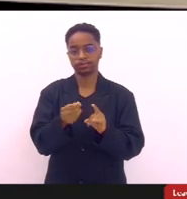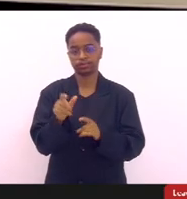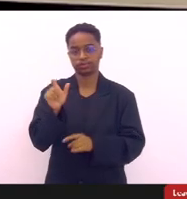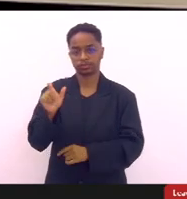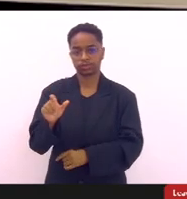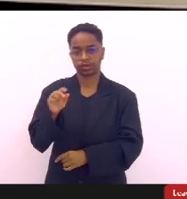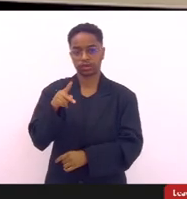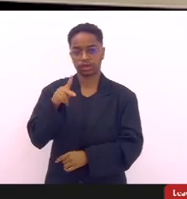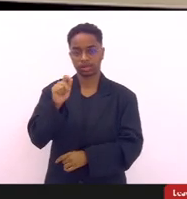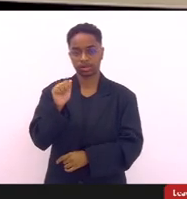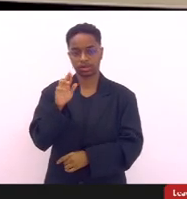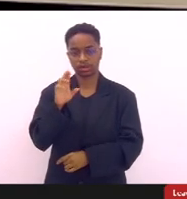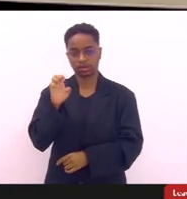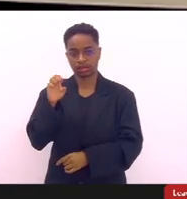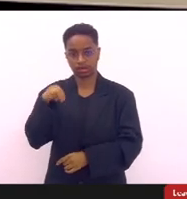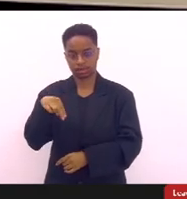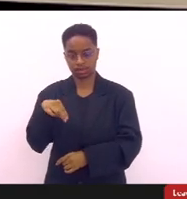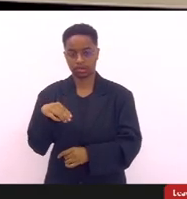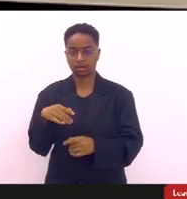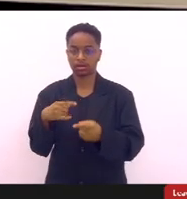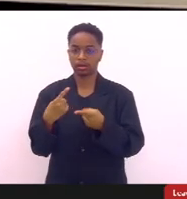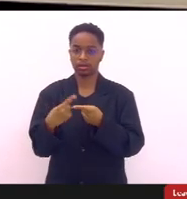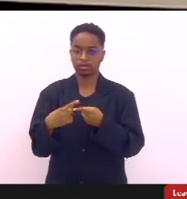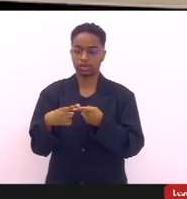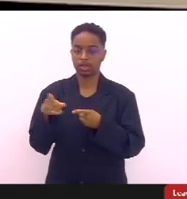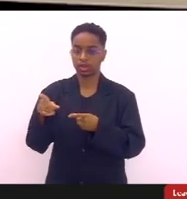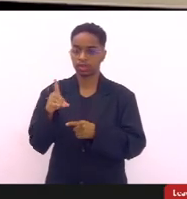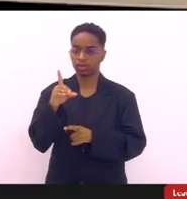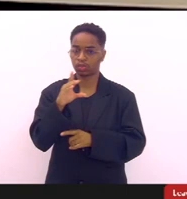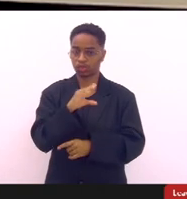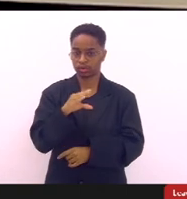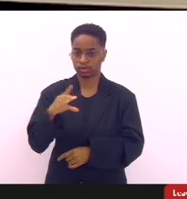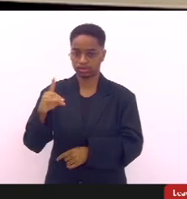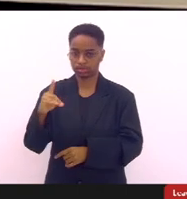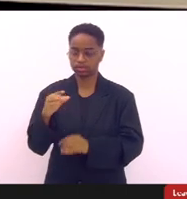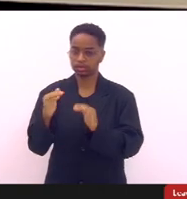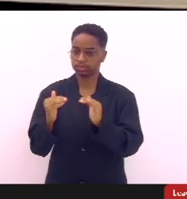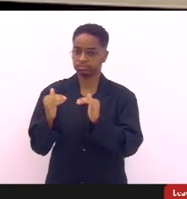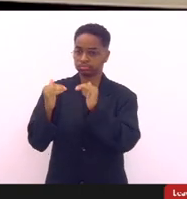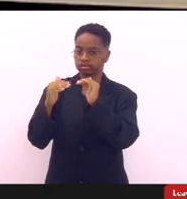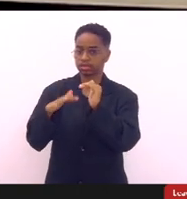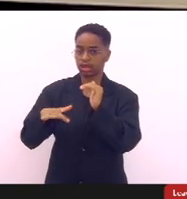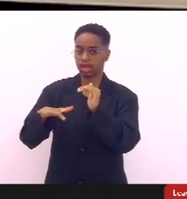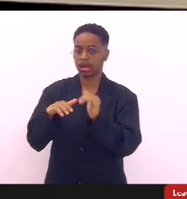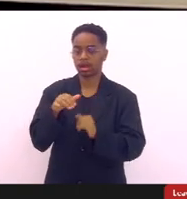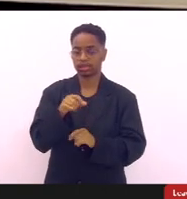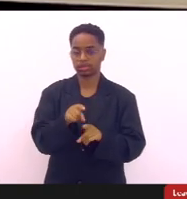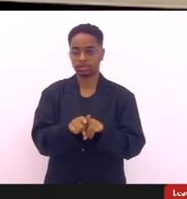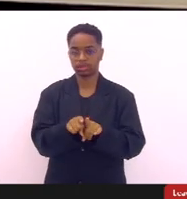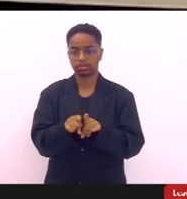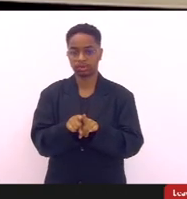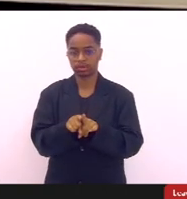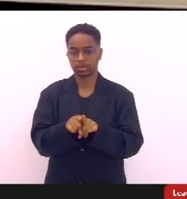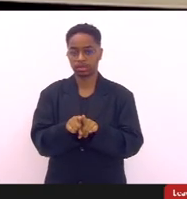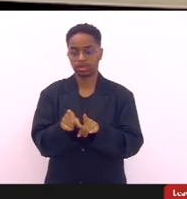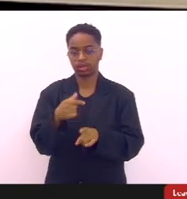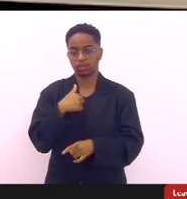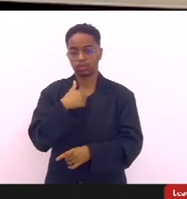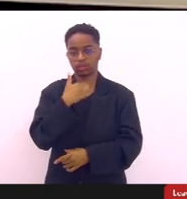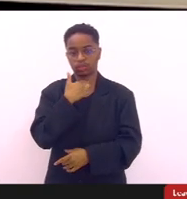doutora Karen, que coordena, né, é a superintendente dessa área e com relação à qual não posso